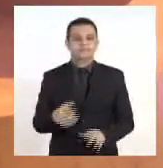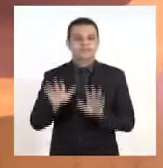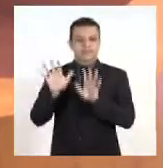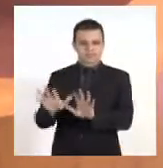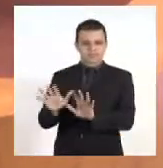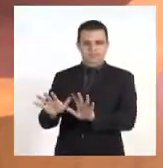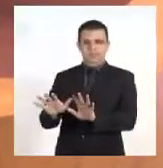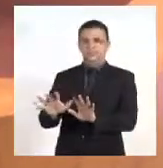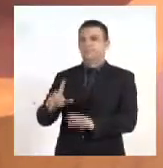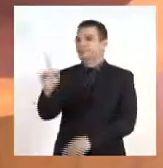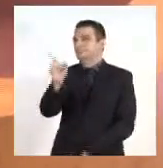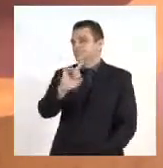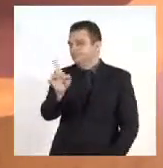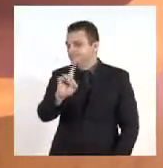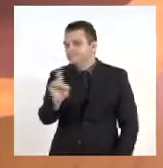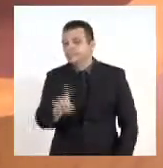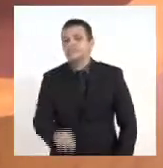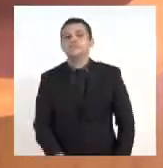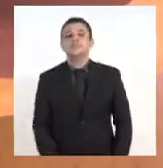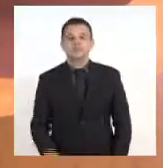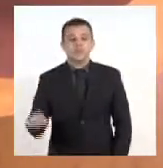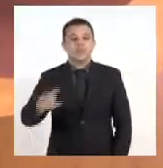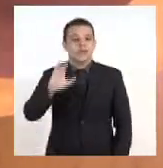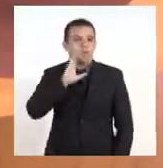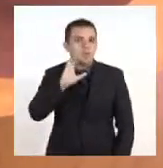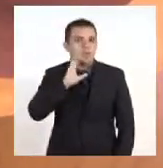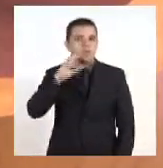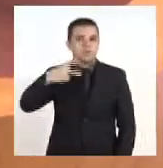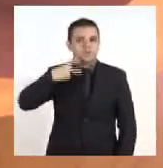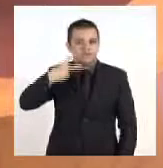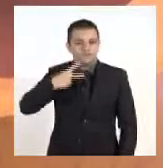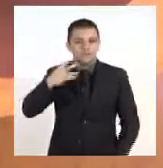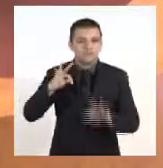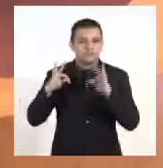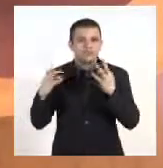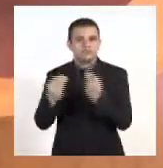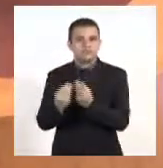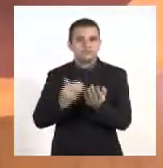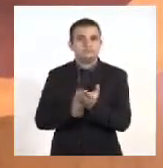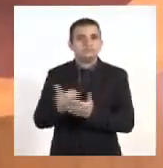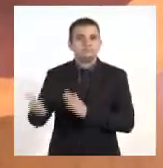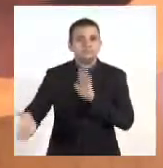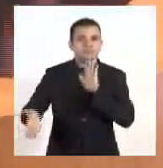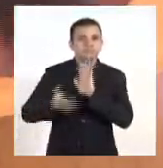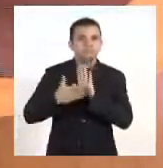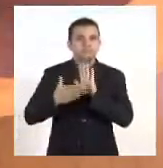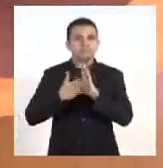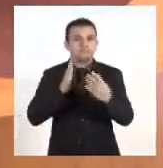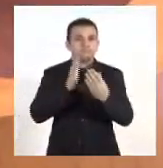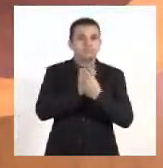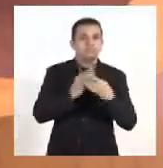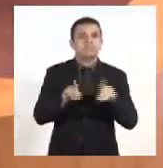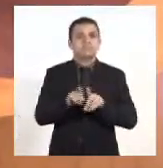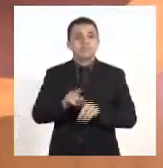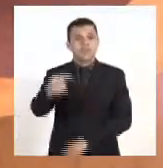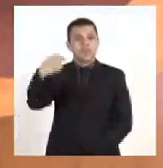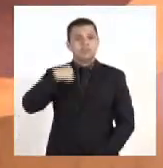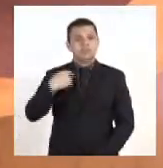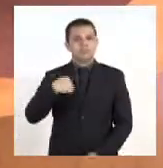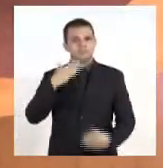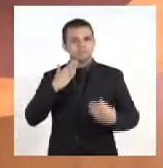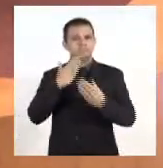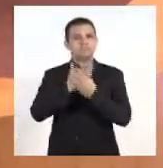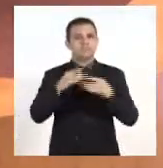isso mesmo. Coroatá, os vereadores de Coroatá entraram com uma representação, eu entrei com outra representação,